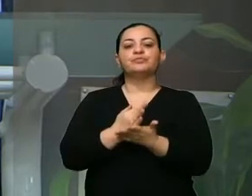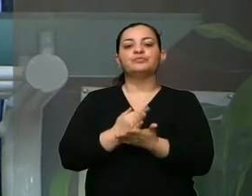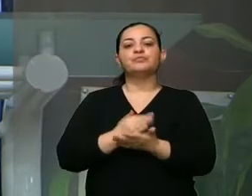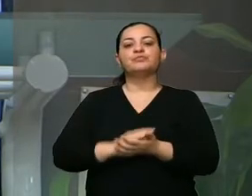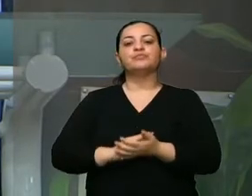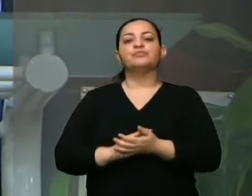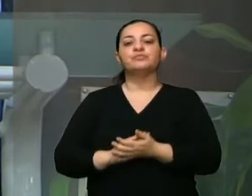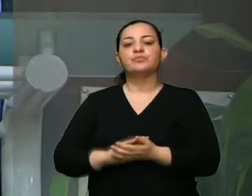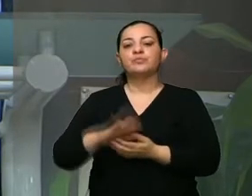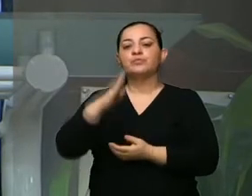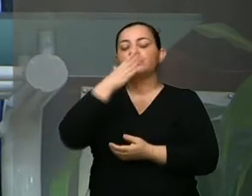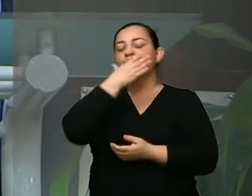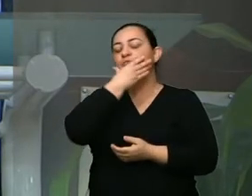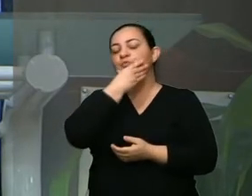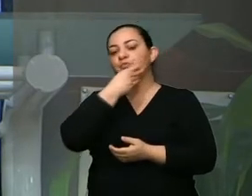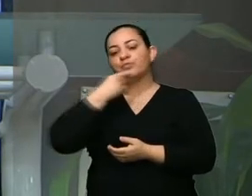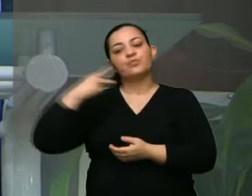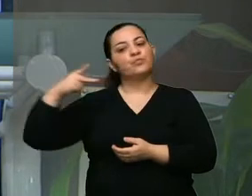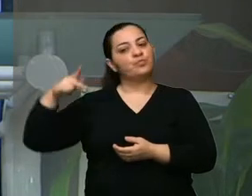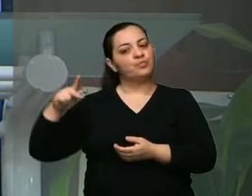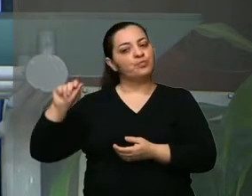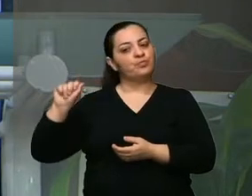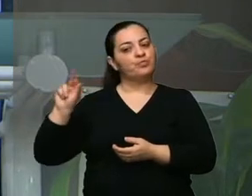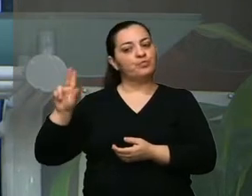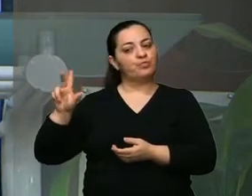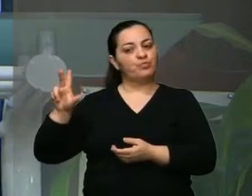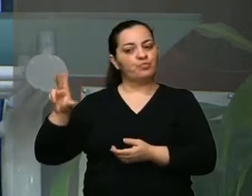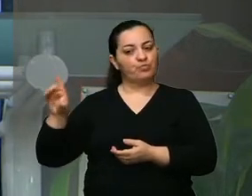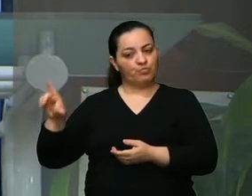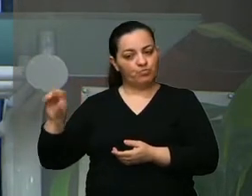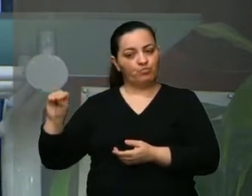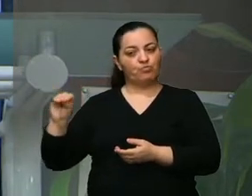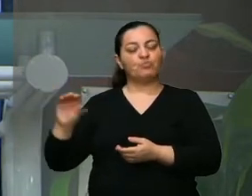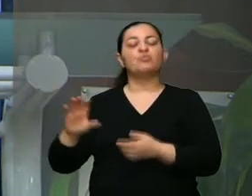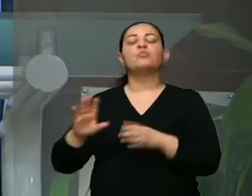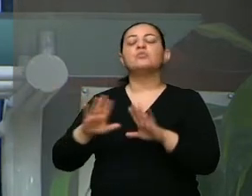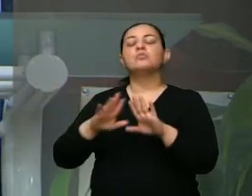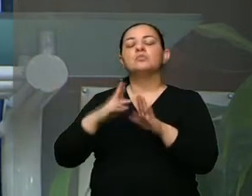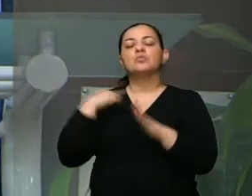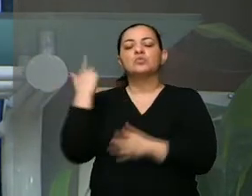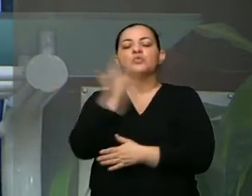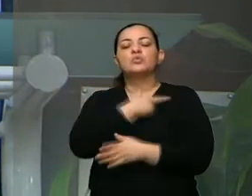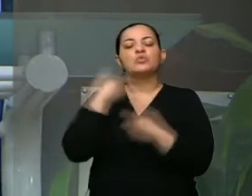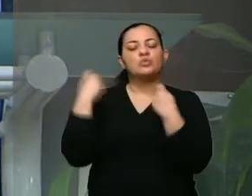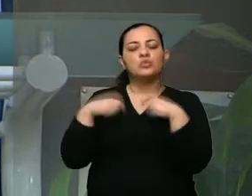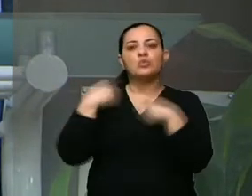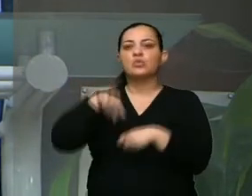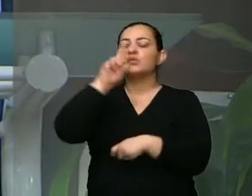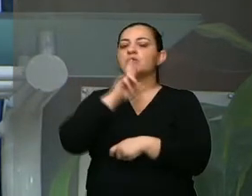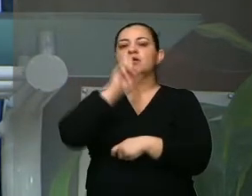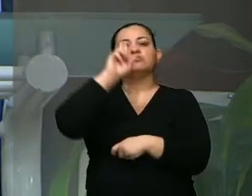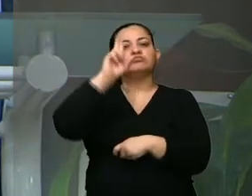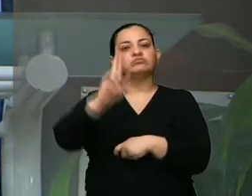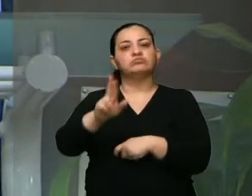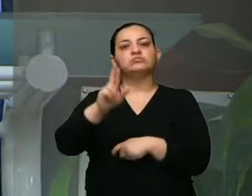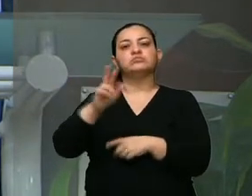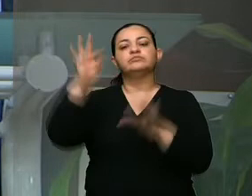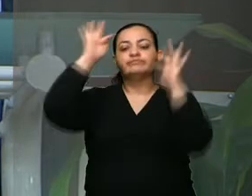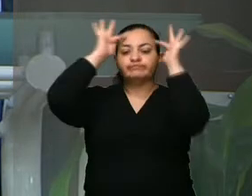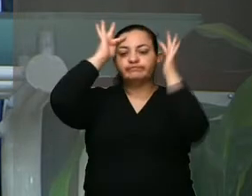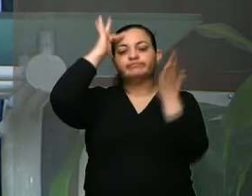paulo apóstolo disse que nós devemos aptos para responder a cerca da nossa